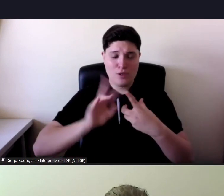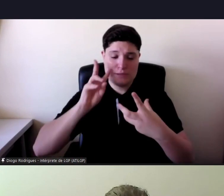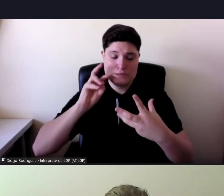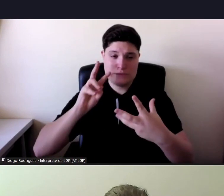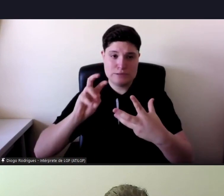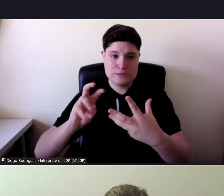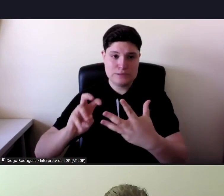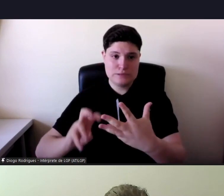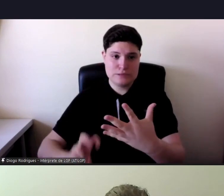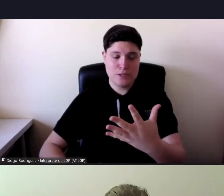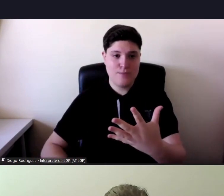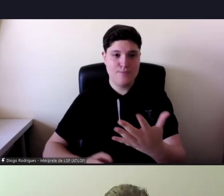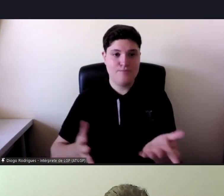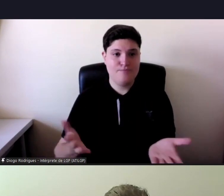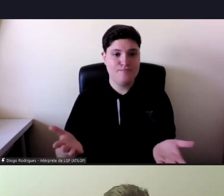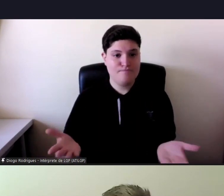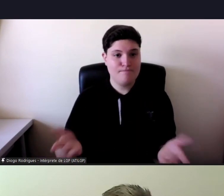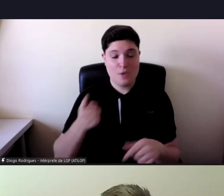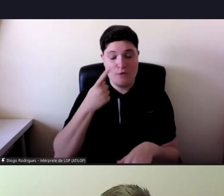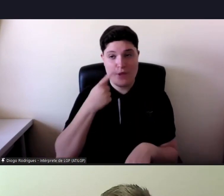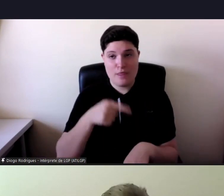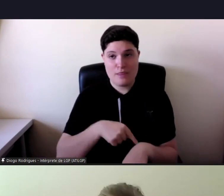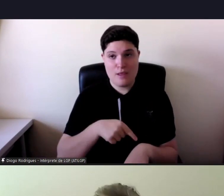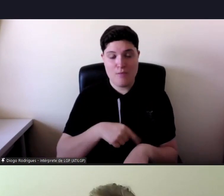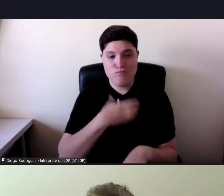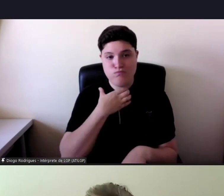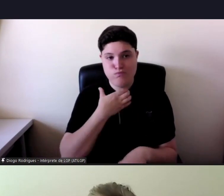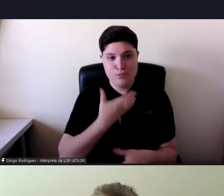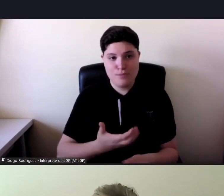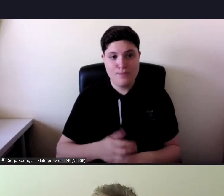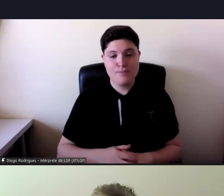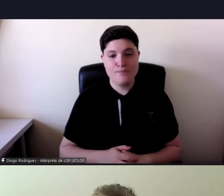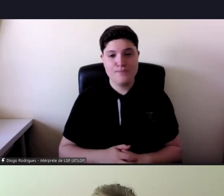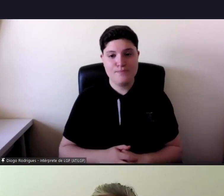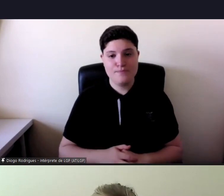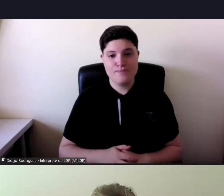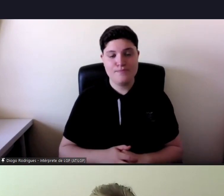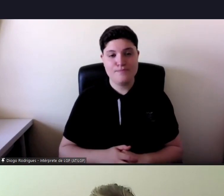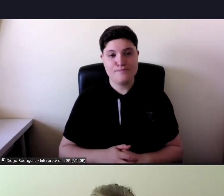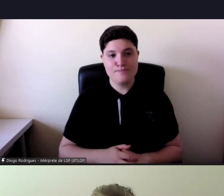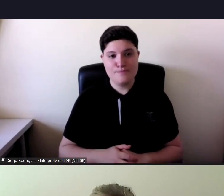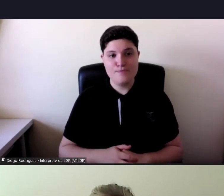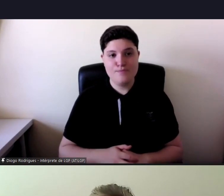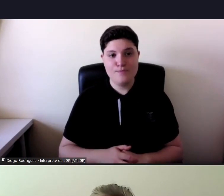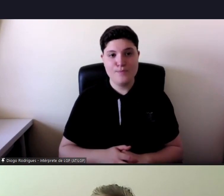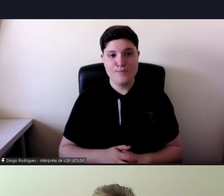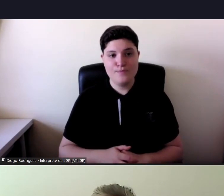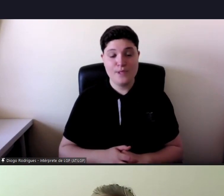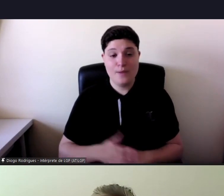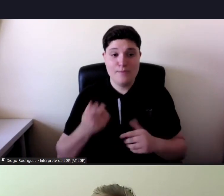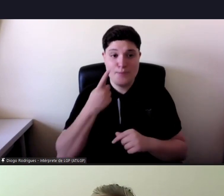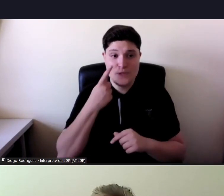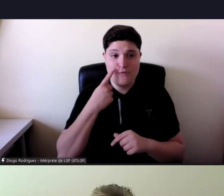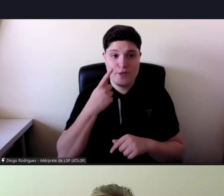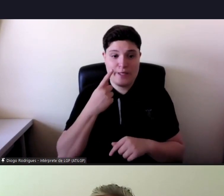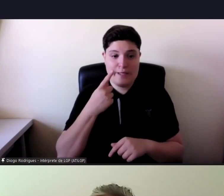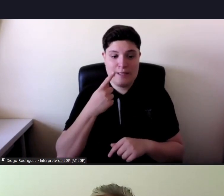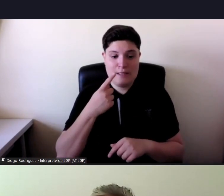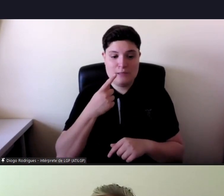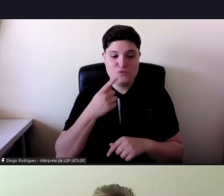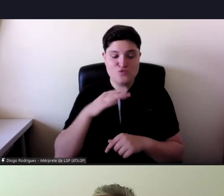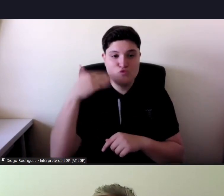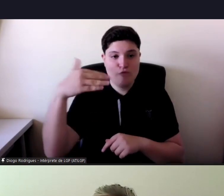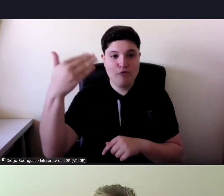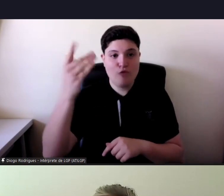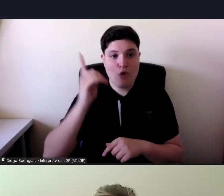falar de fluxos. Isto é, os países, o objetivo do Acordo de Paris é controlar o limite de emissões de